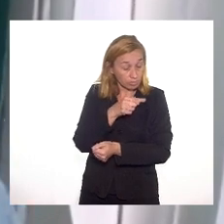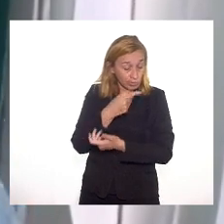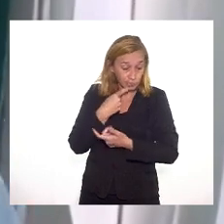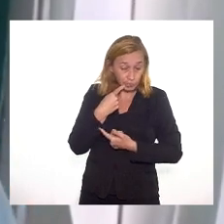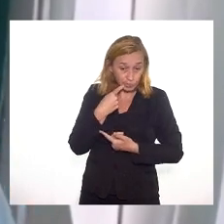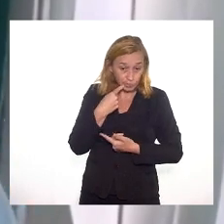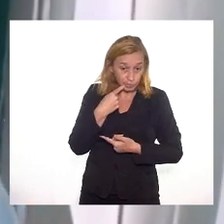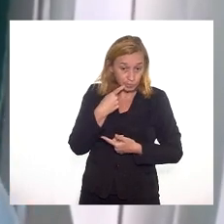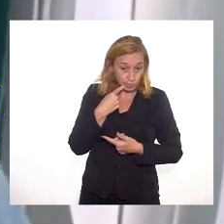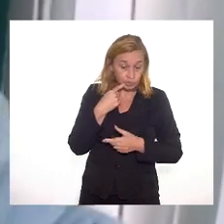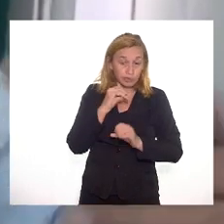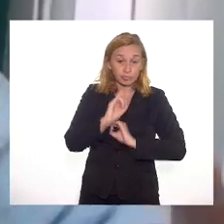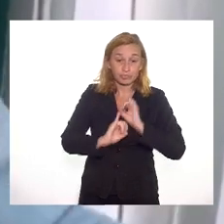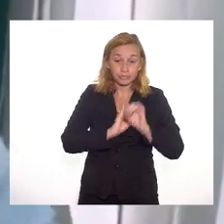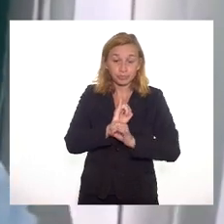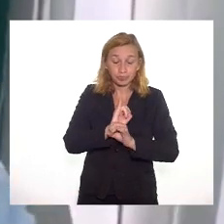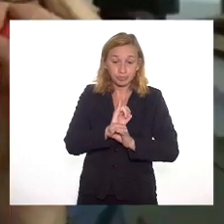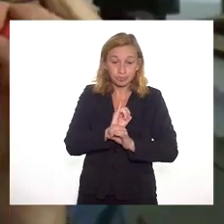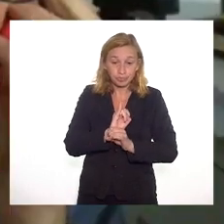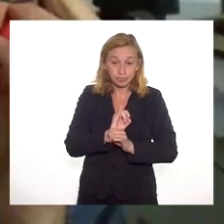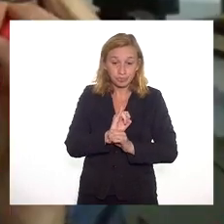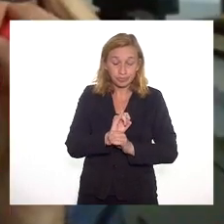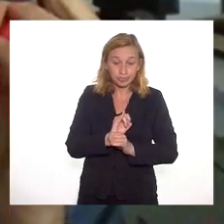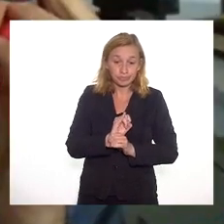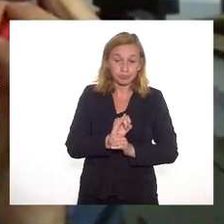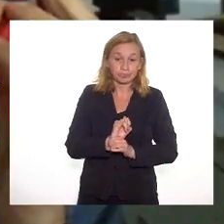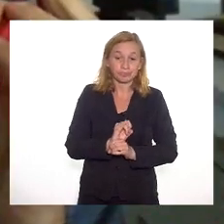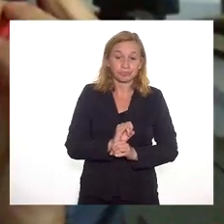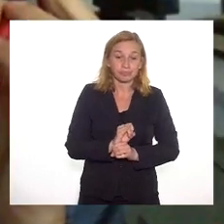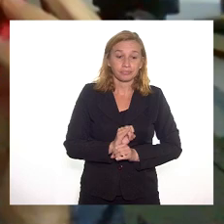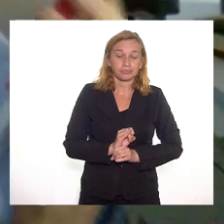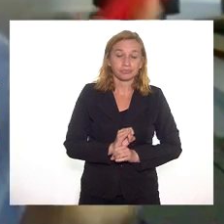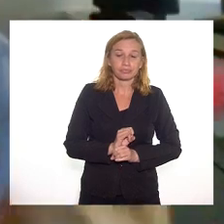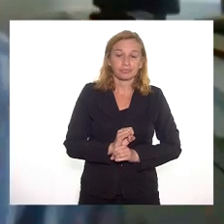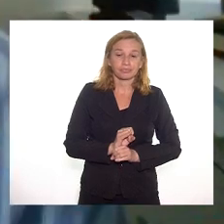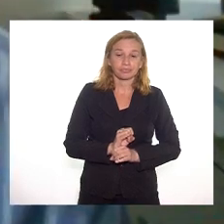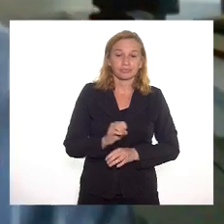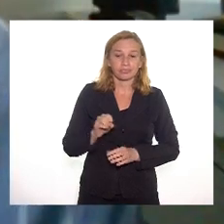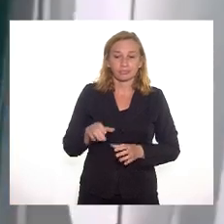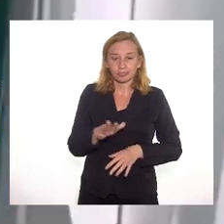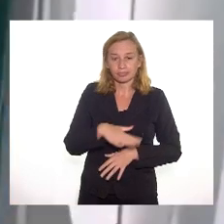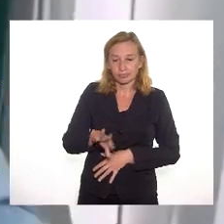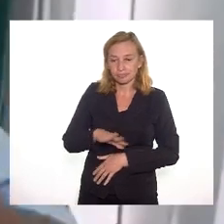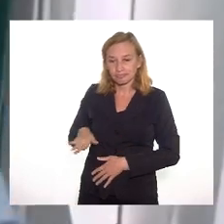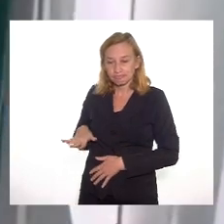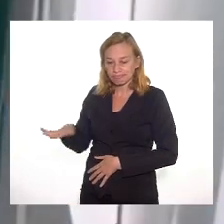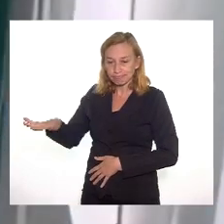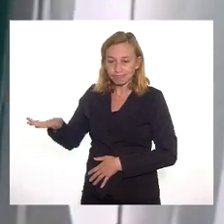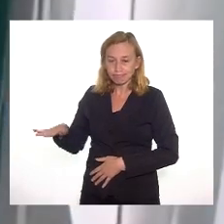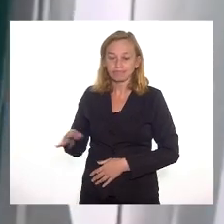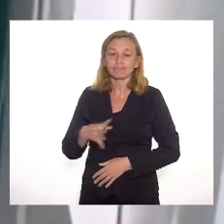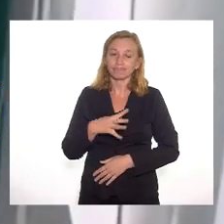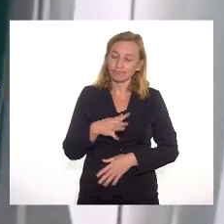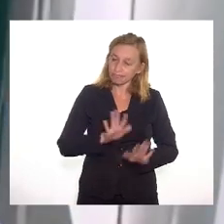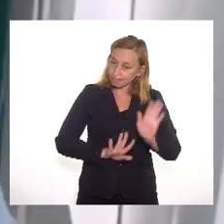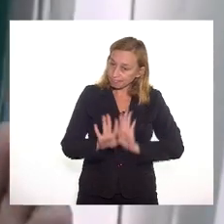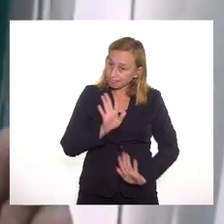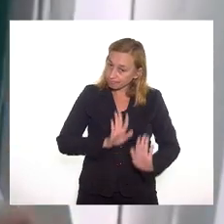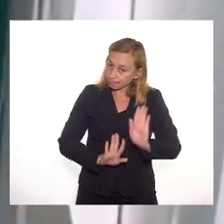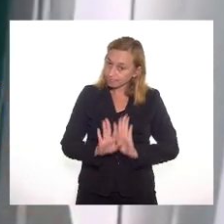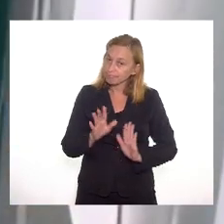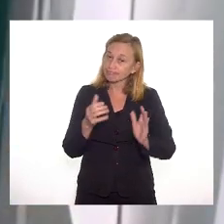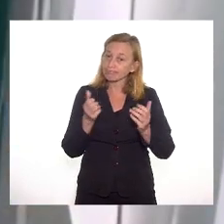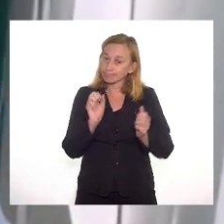um programa pela internet, de questões relacionadas aos territórios de favela, e é preciso tomar muito cuidado com